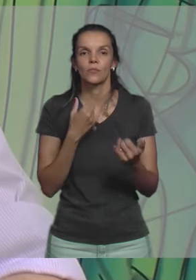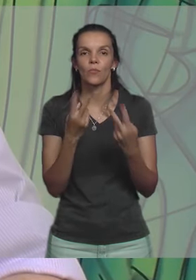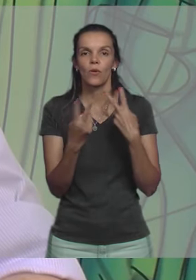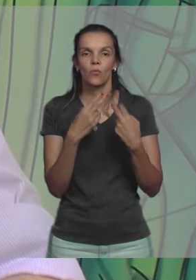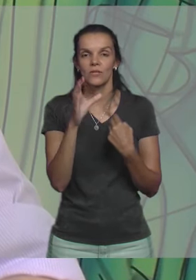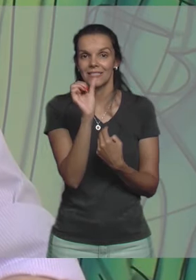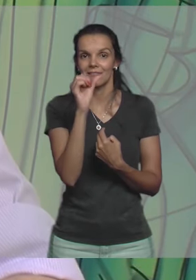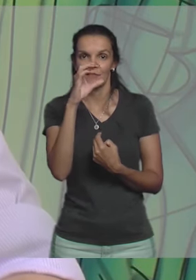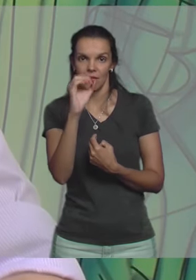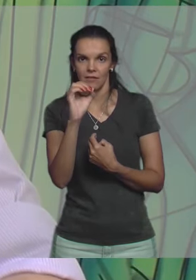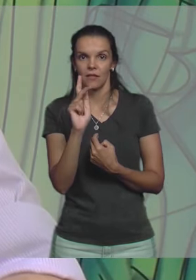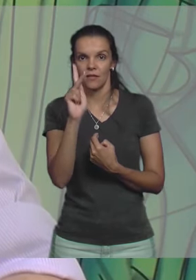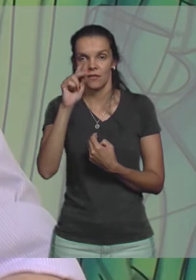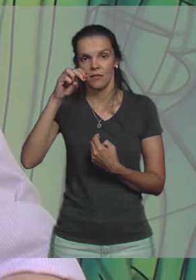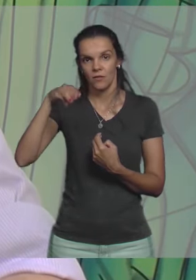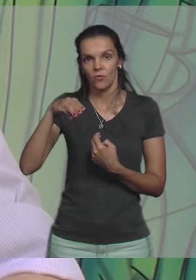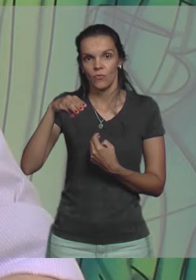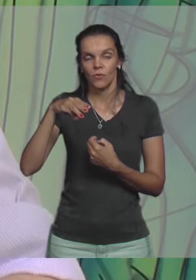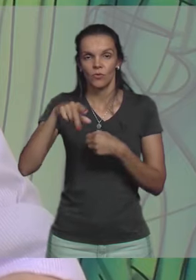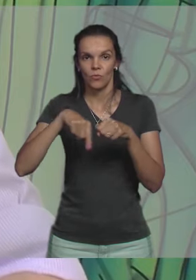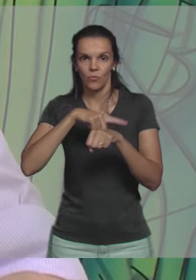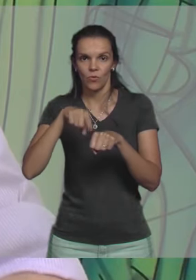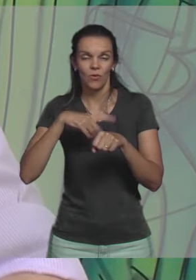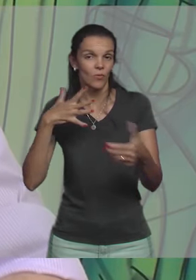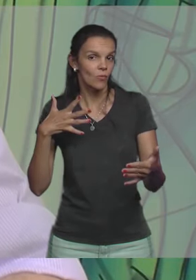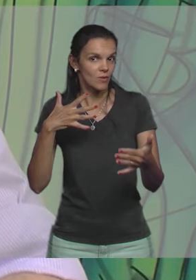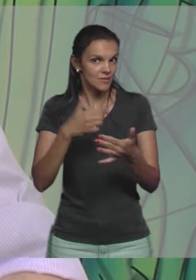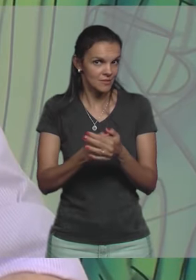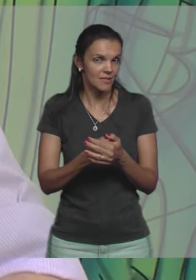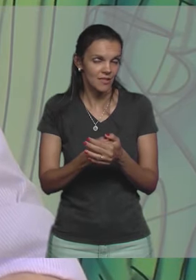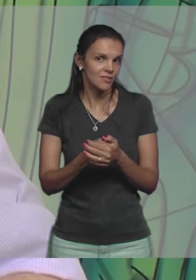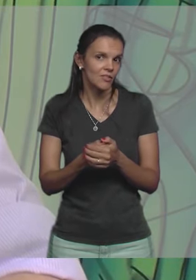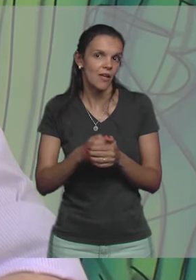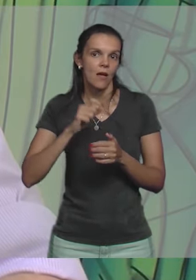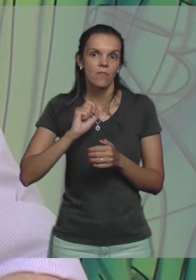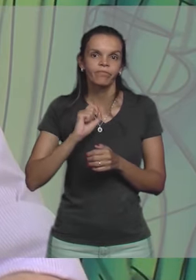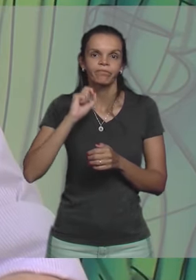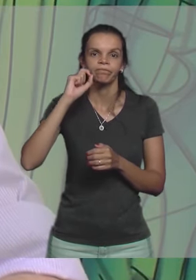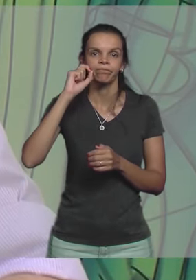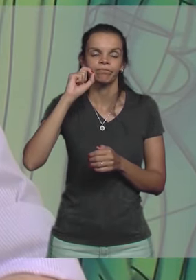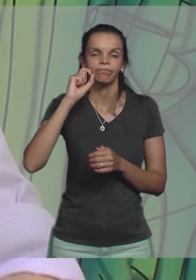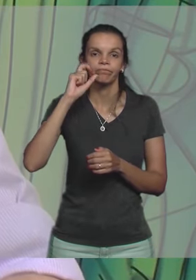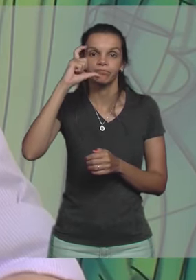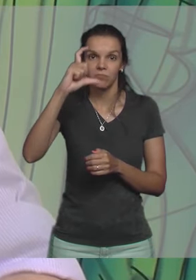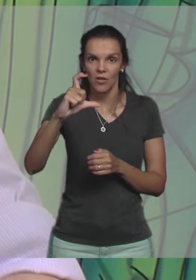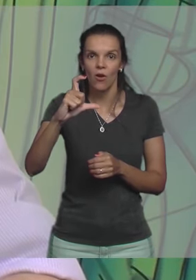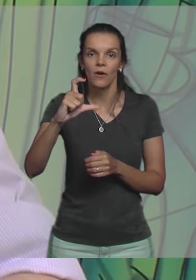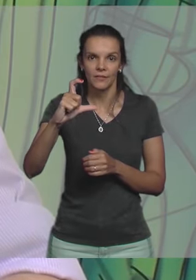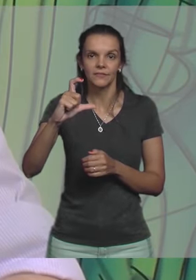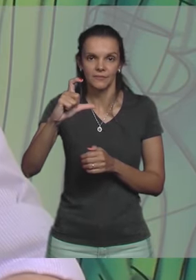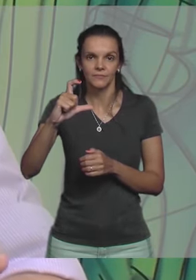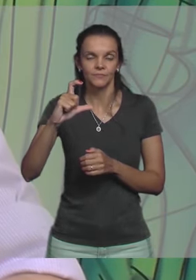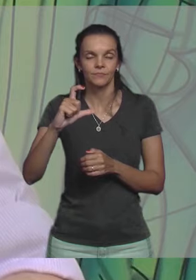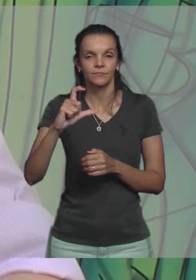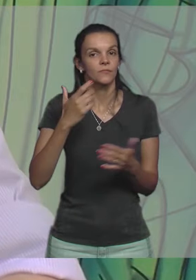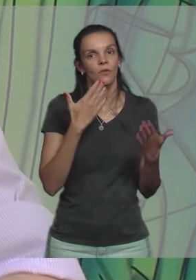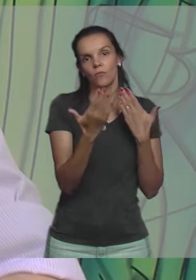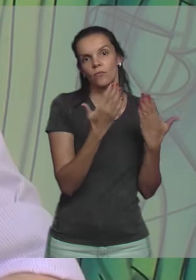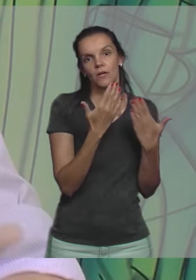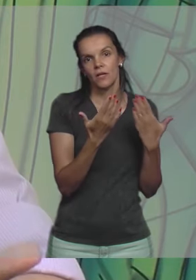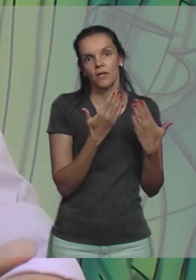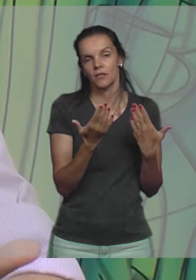hora de velocidade permitida, os acidentes nessas vias são muito mais impactantes do que em